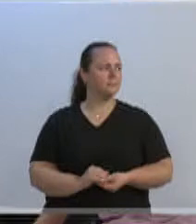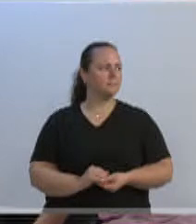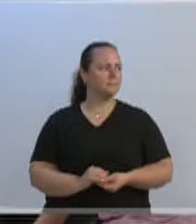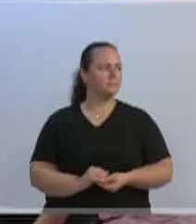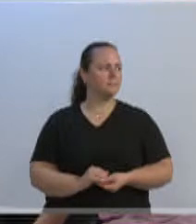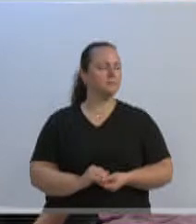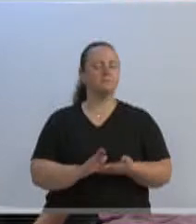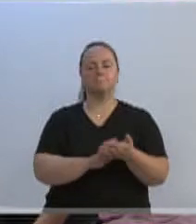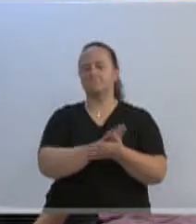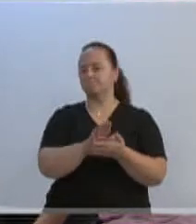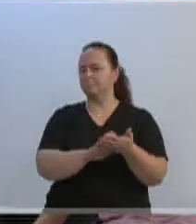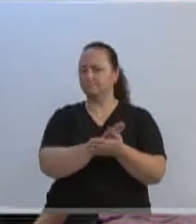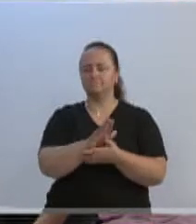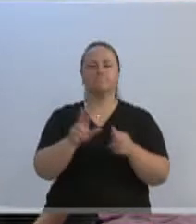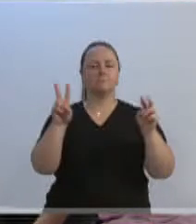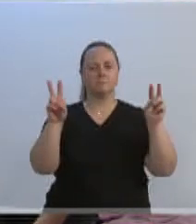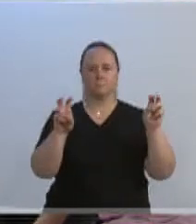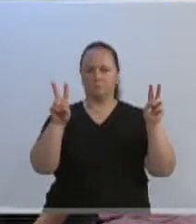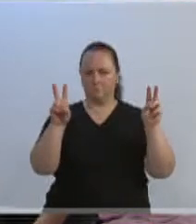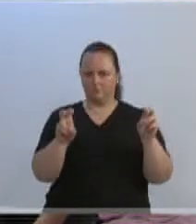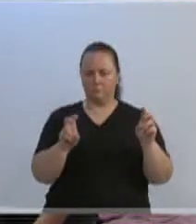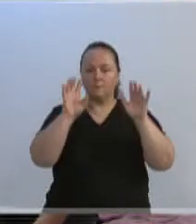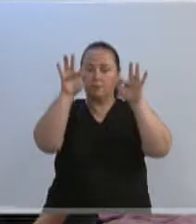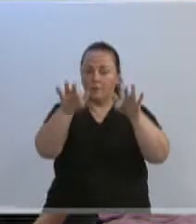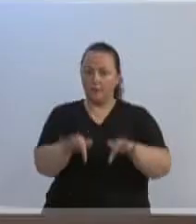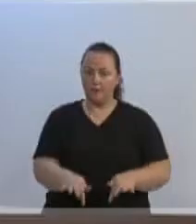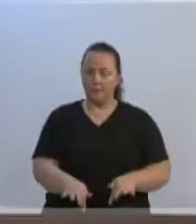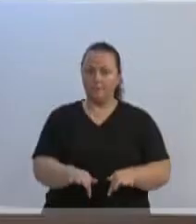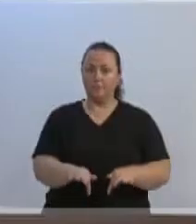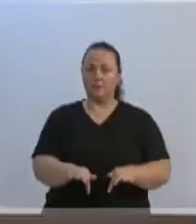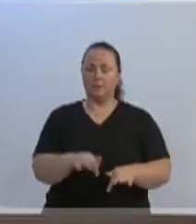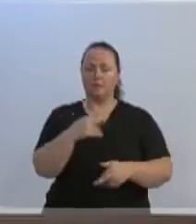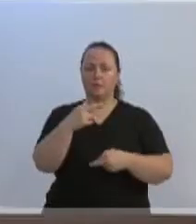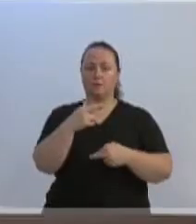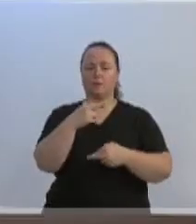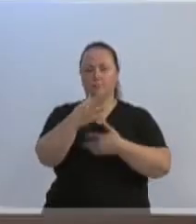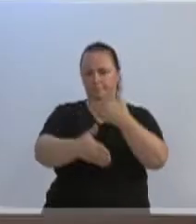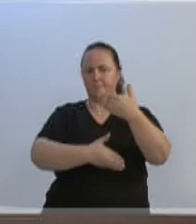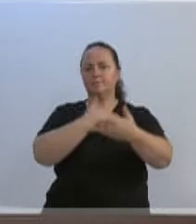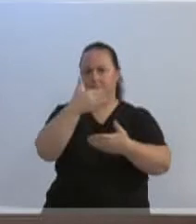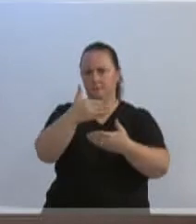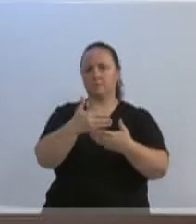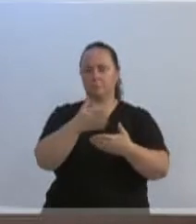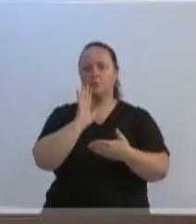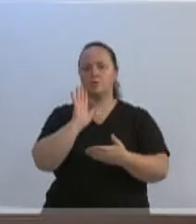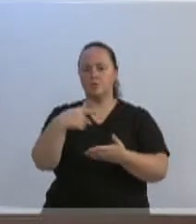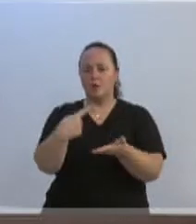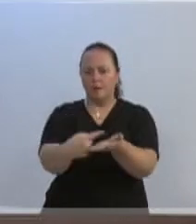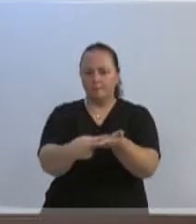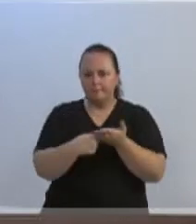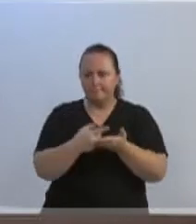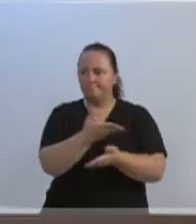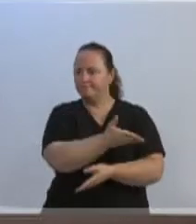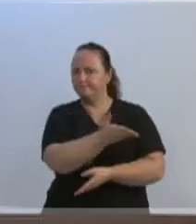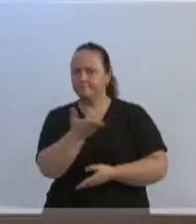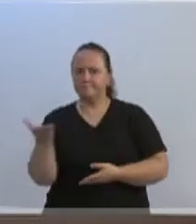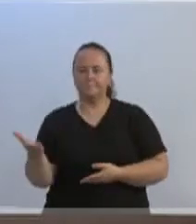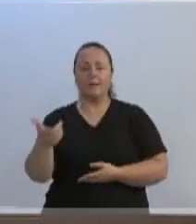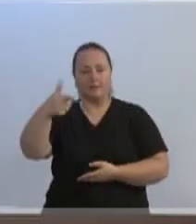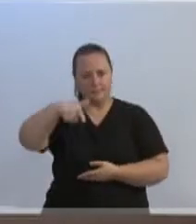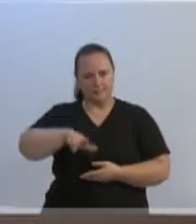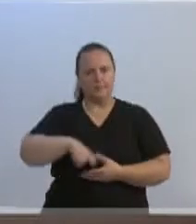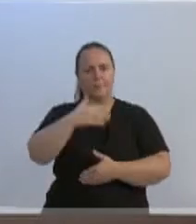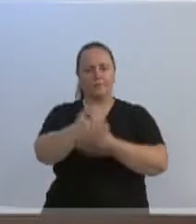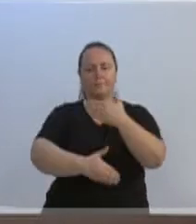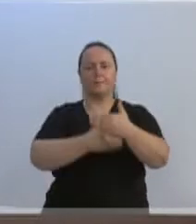nada mais havendo a tratar eu encerro a presente reunião extraordinária já convocando os senhores vereadores para mais uma